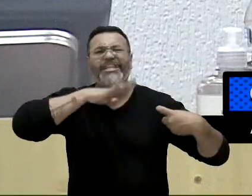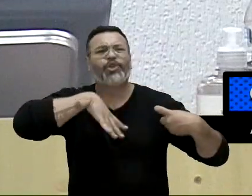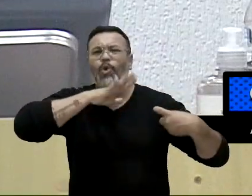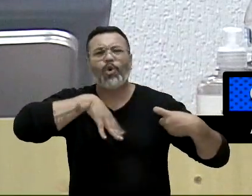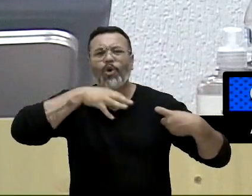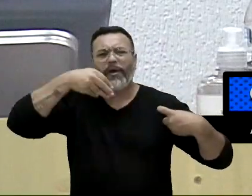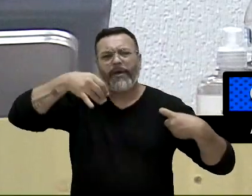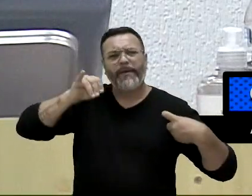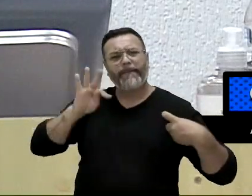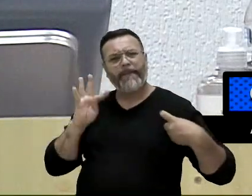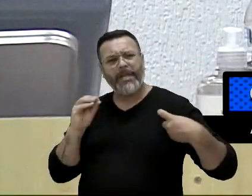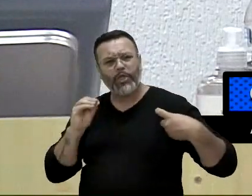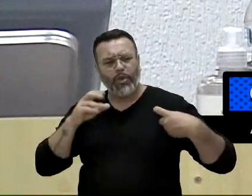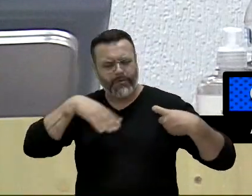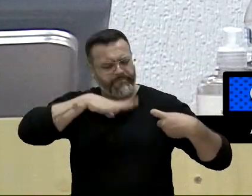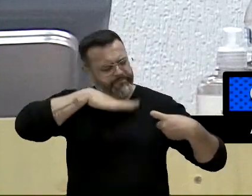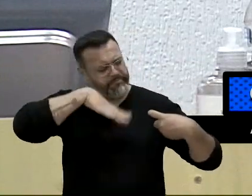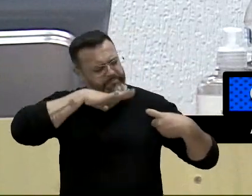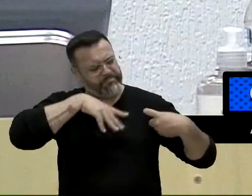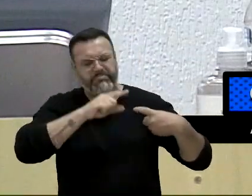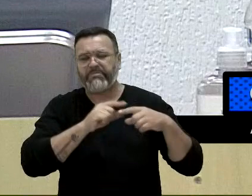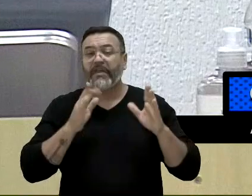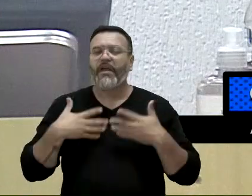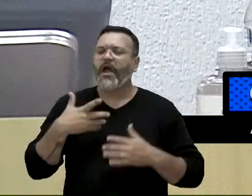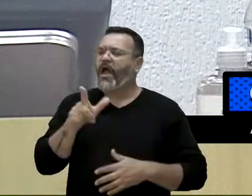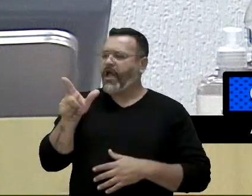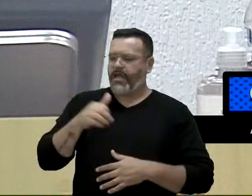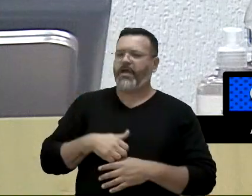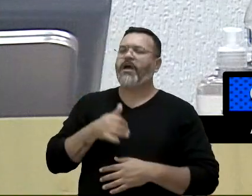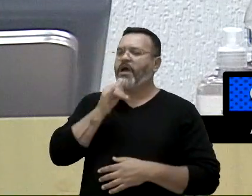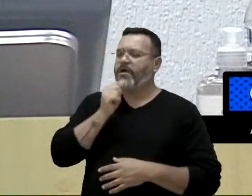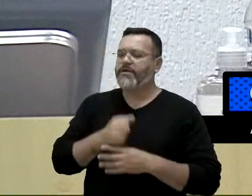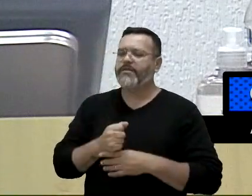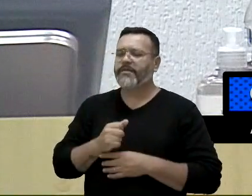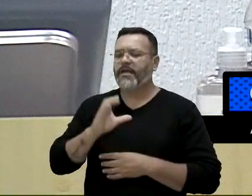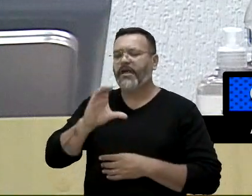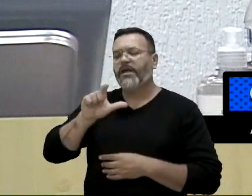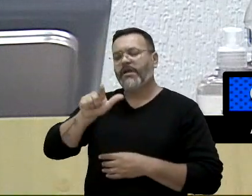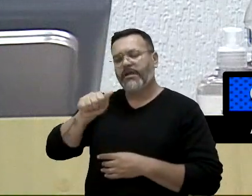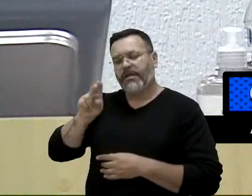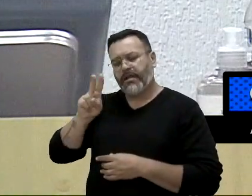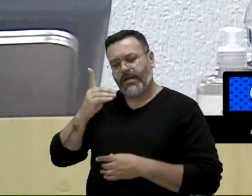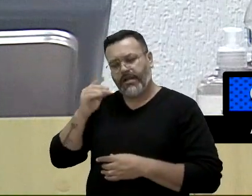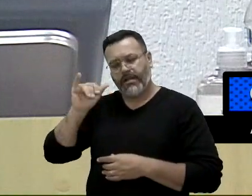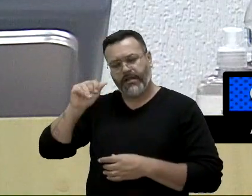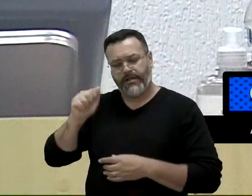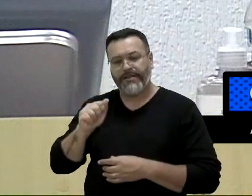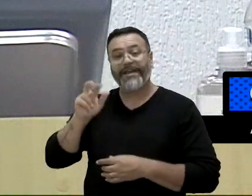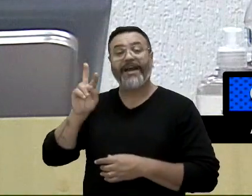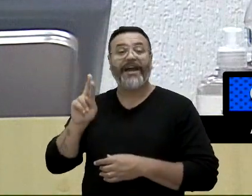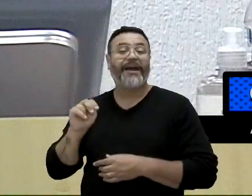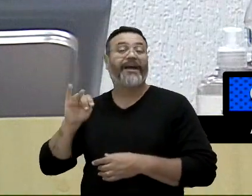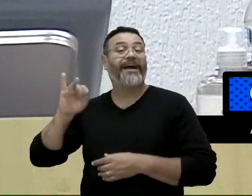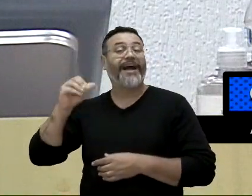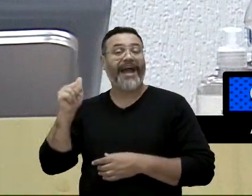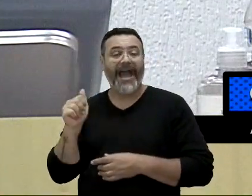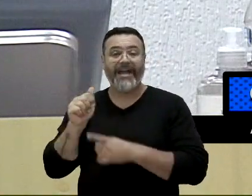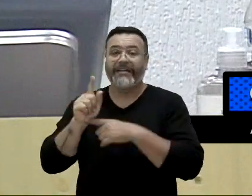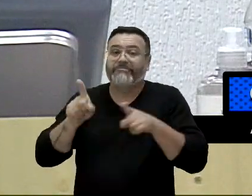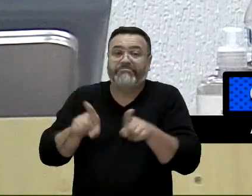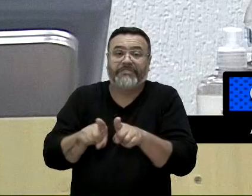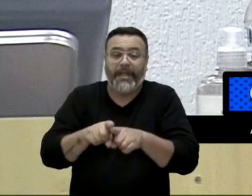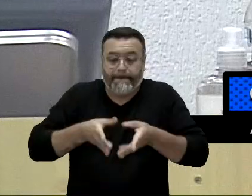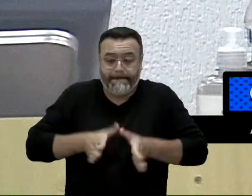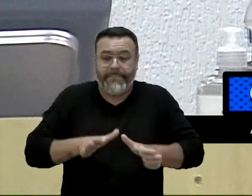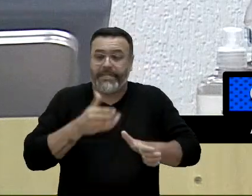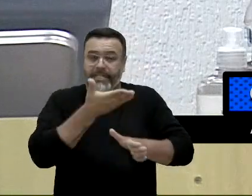A gente não deve temer isso. Veio um exemplo da Cláudia Raia aí, né? Com 10 anos a mais que eu, um bebê lindo, maravilhoso. E eu acho que todas as mães acima